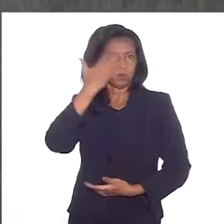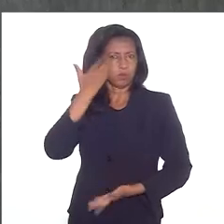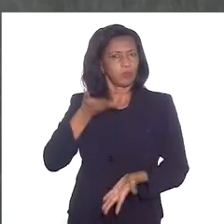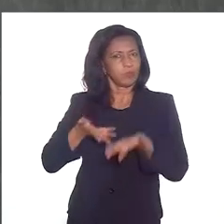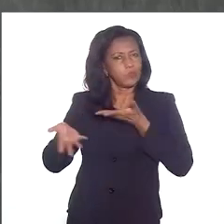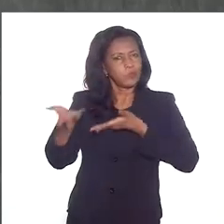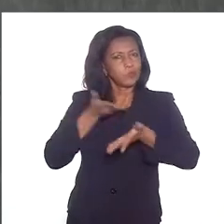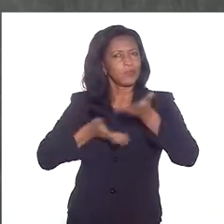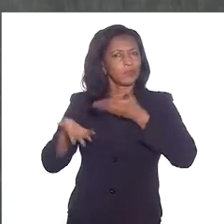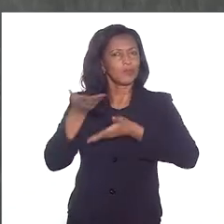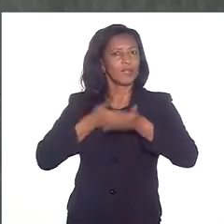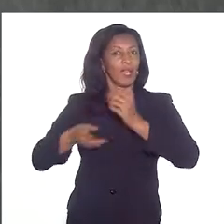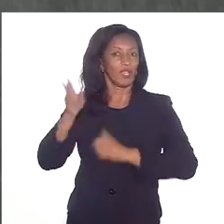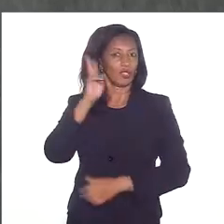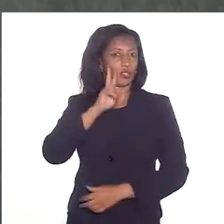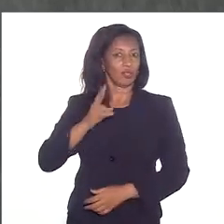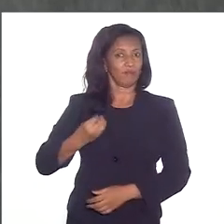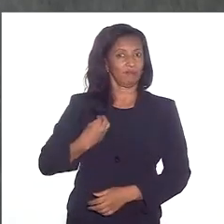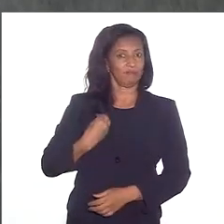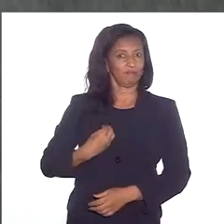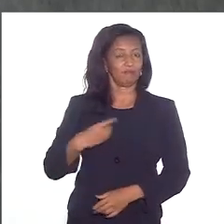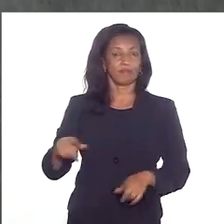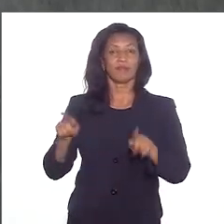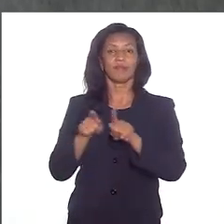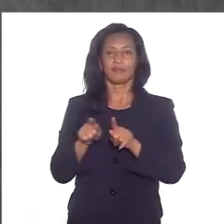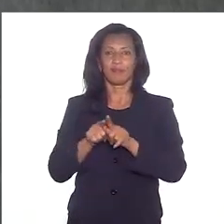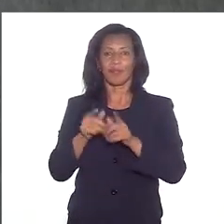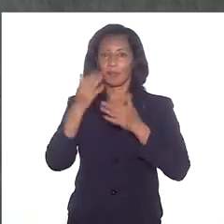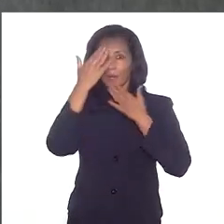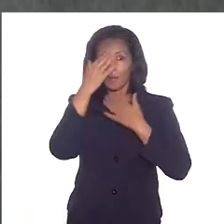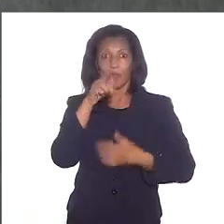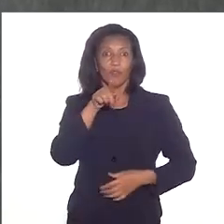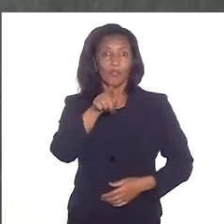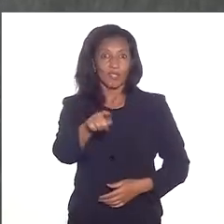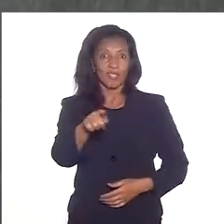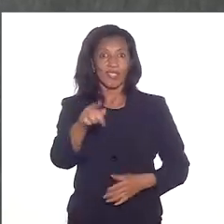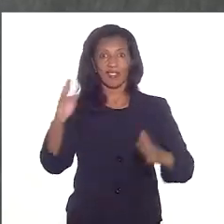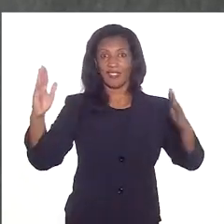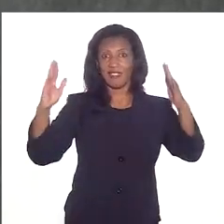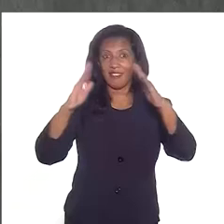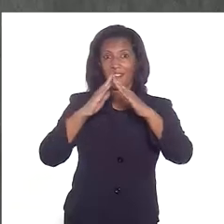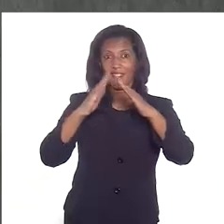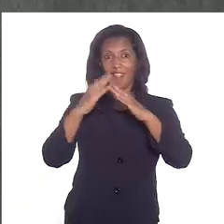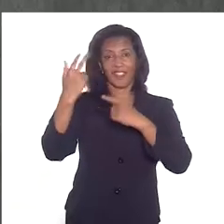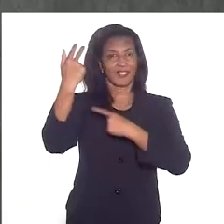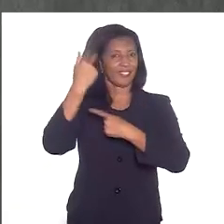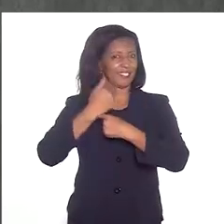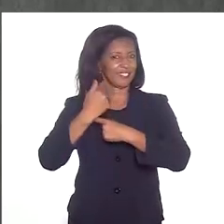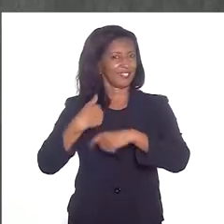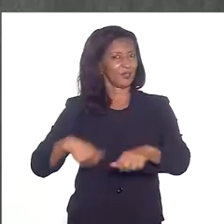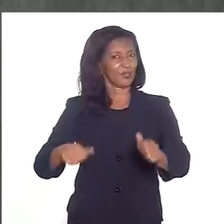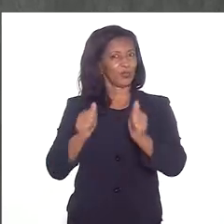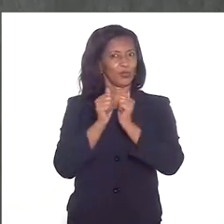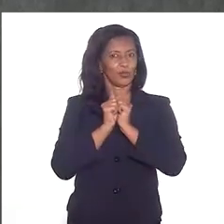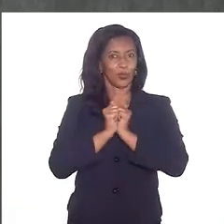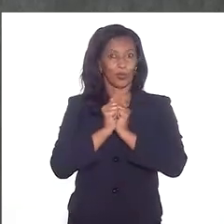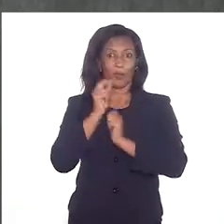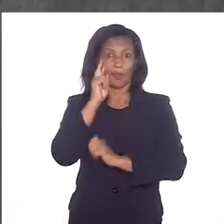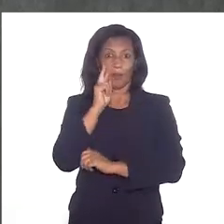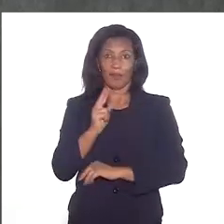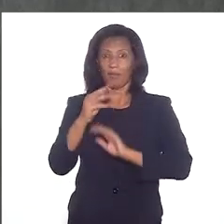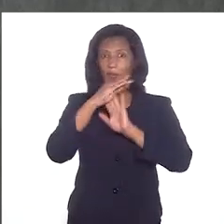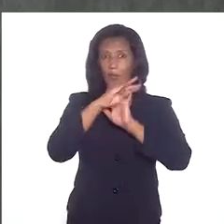Bel pela presença, por compartilharem com a gente a história delas e também agradeço a você, que estava em casa nos assistindo, nos